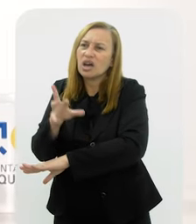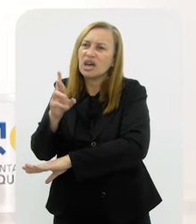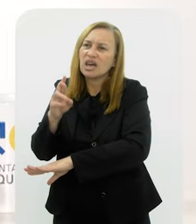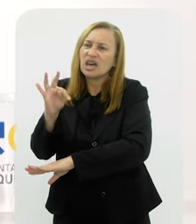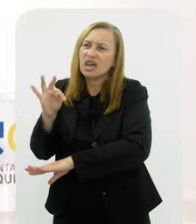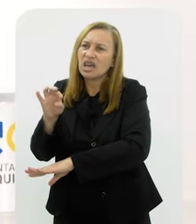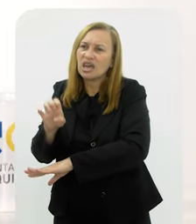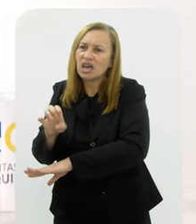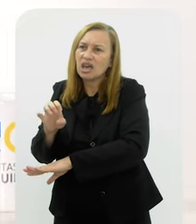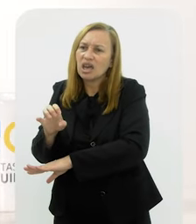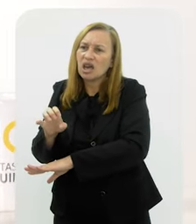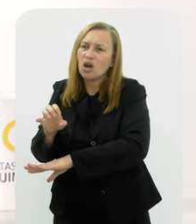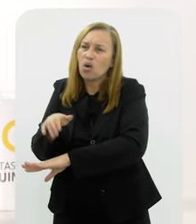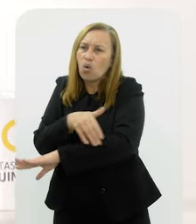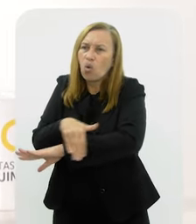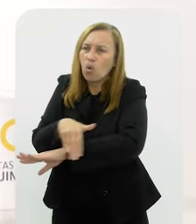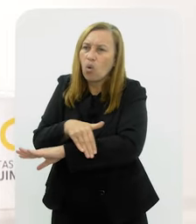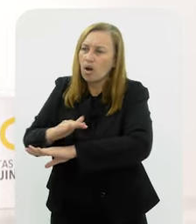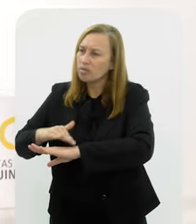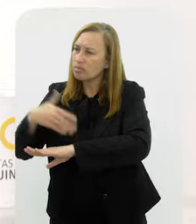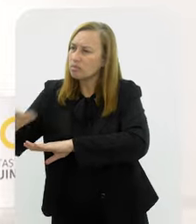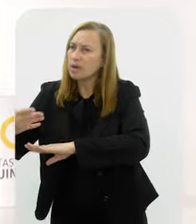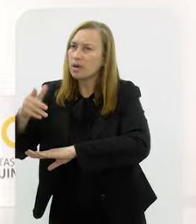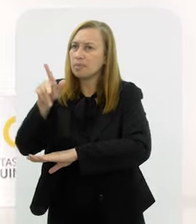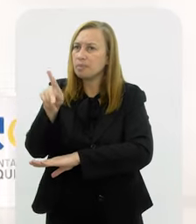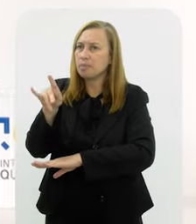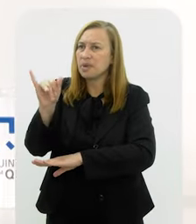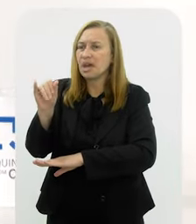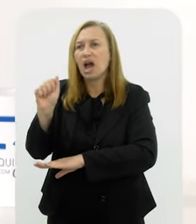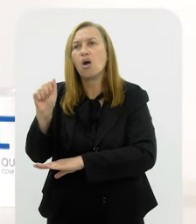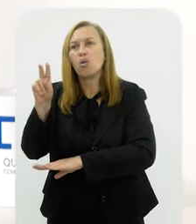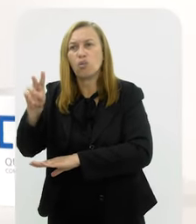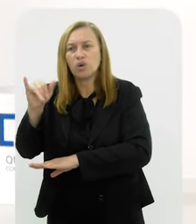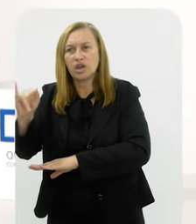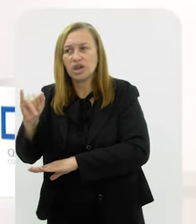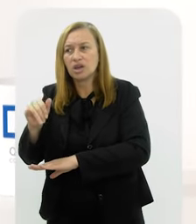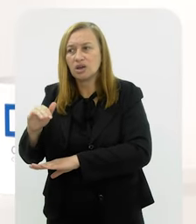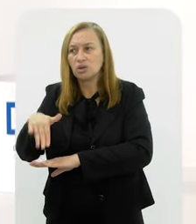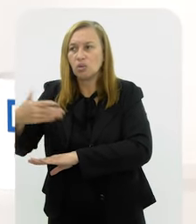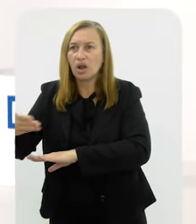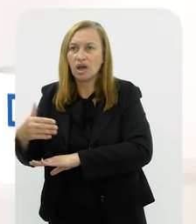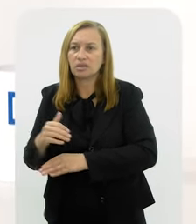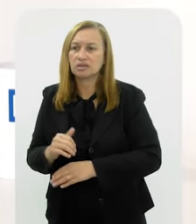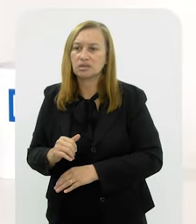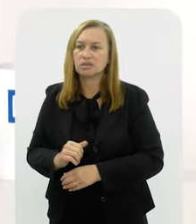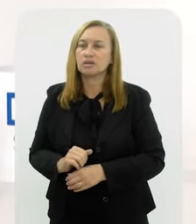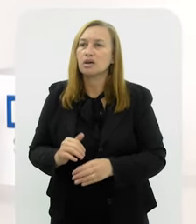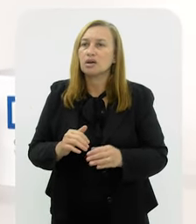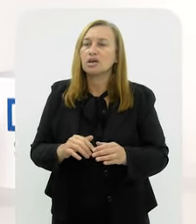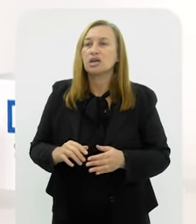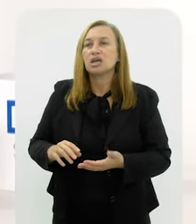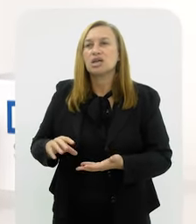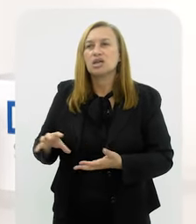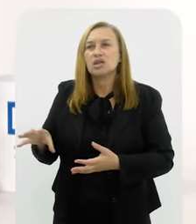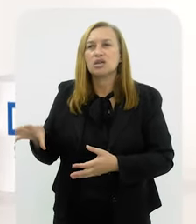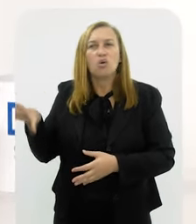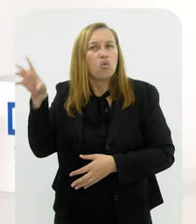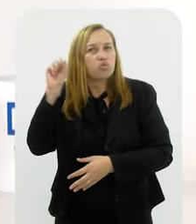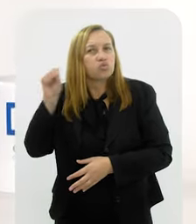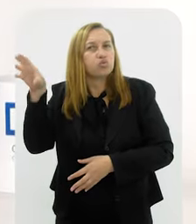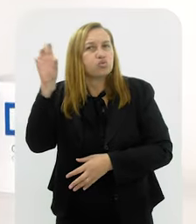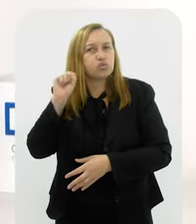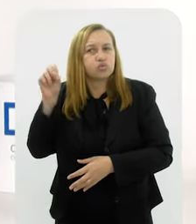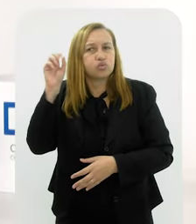Cheide. Do lado, rapaz, na rua Piauí, estava precisando de um baixista. E a música sempre... Quando